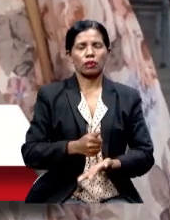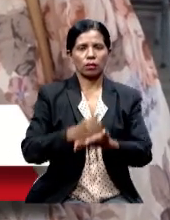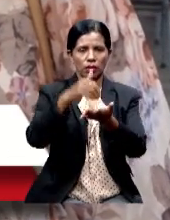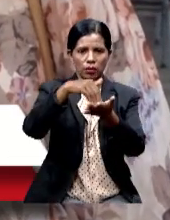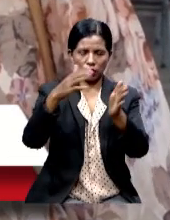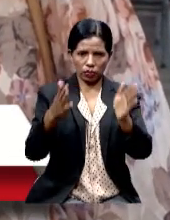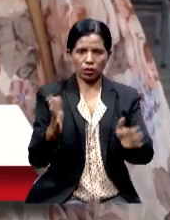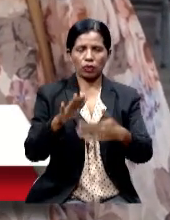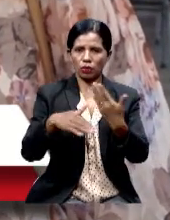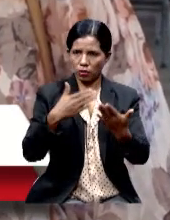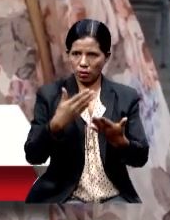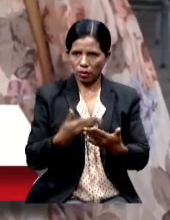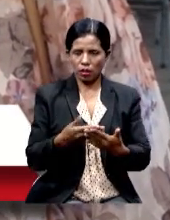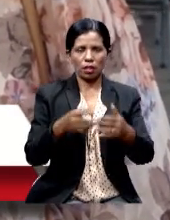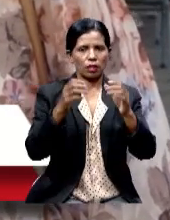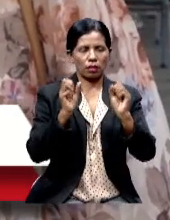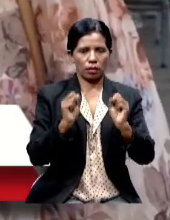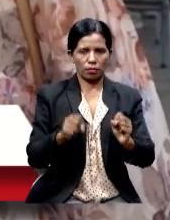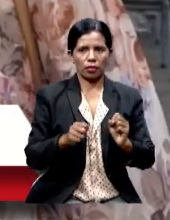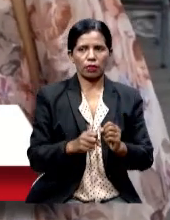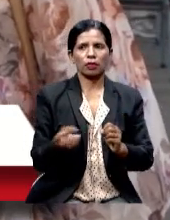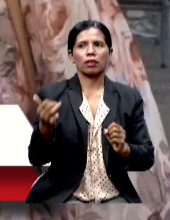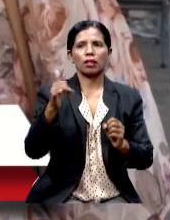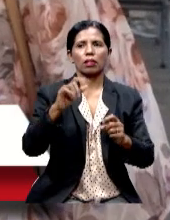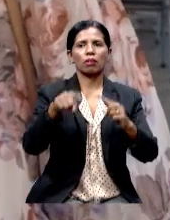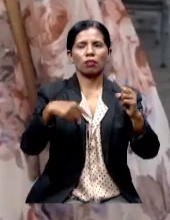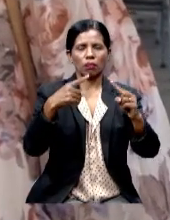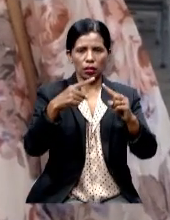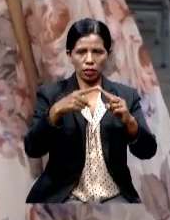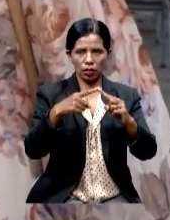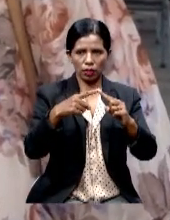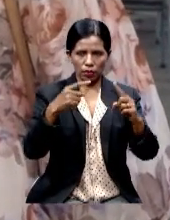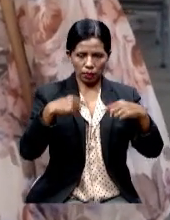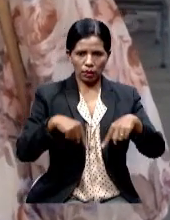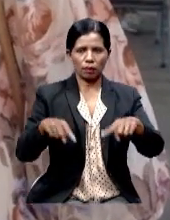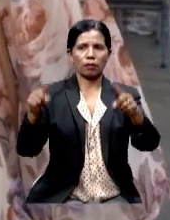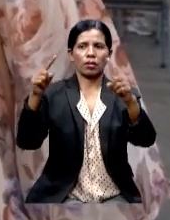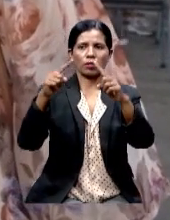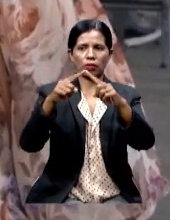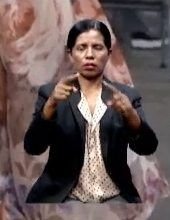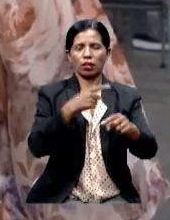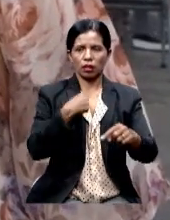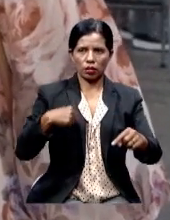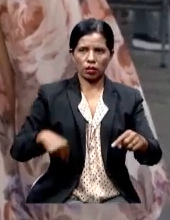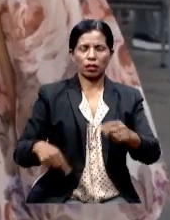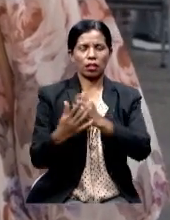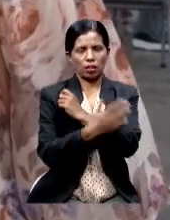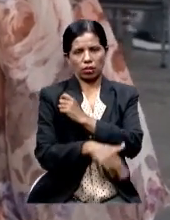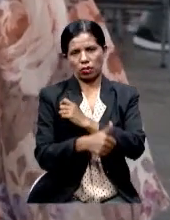Sira para atu Sira banhira bato railiu nação